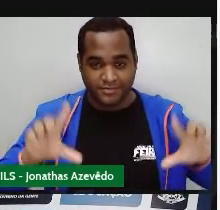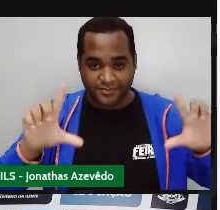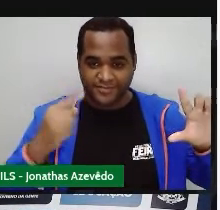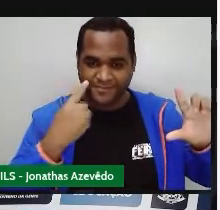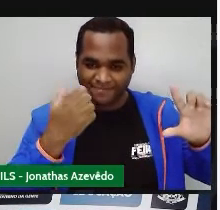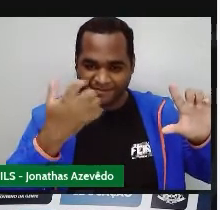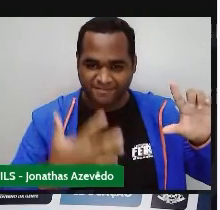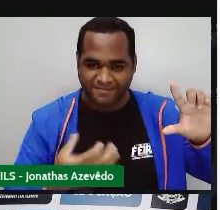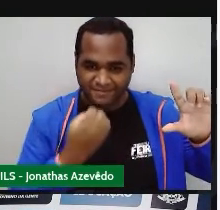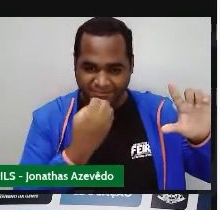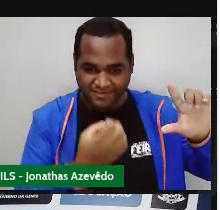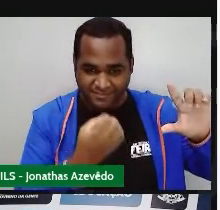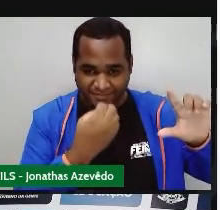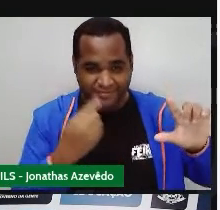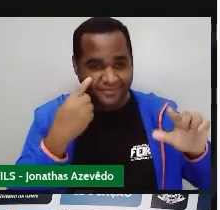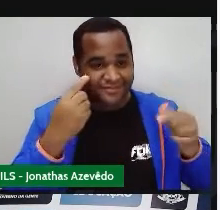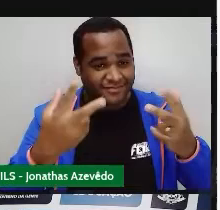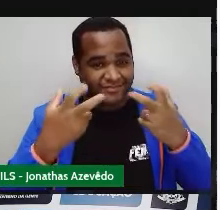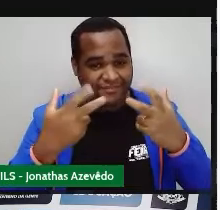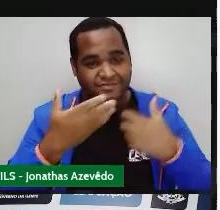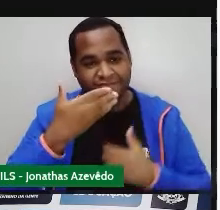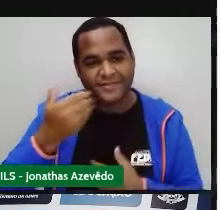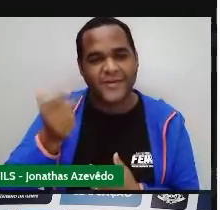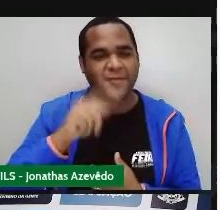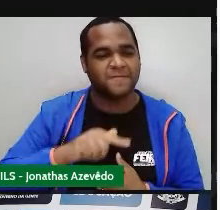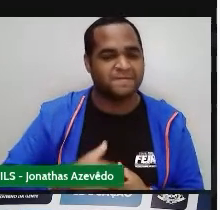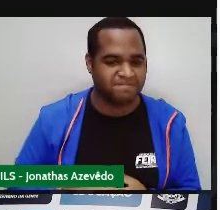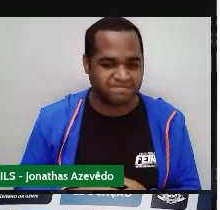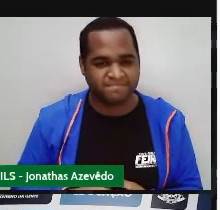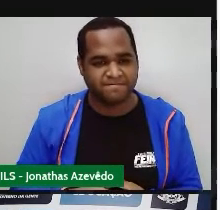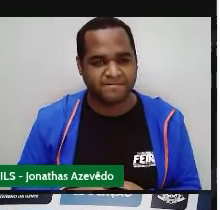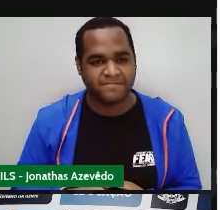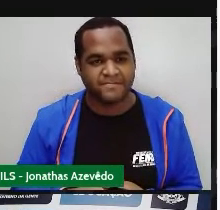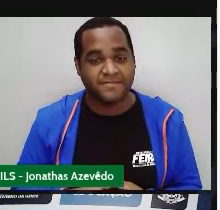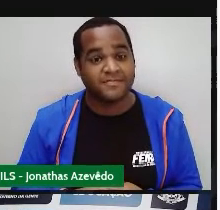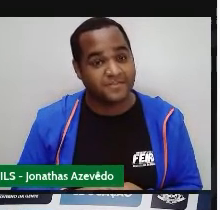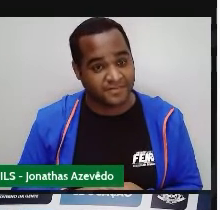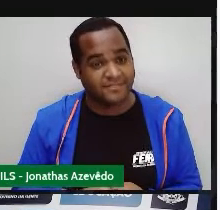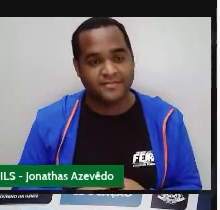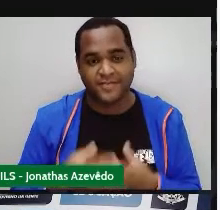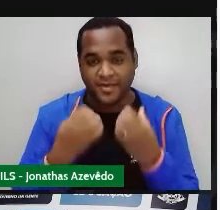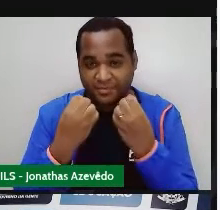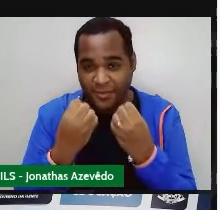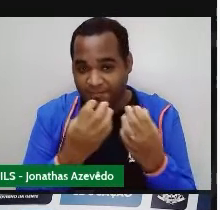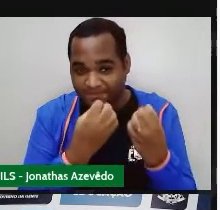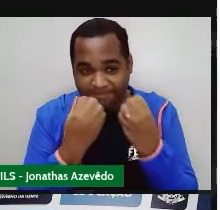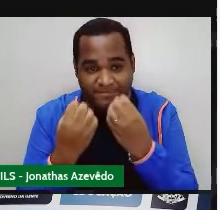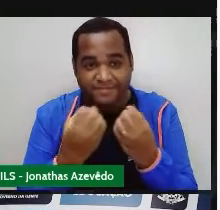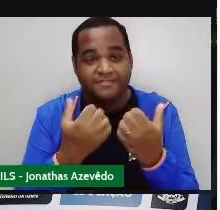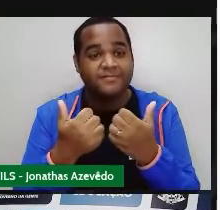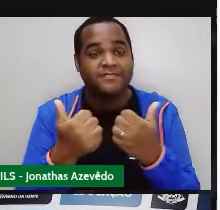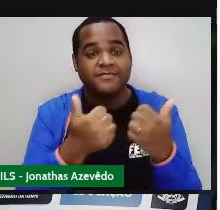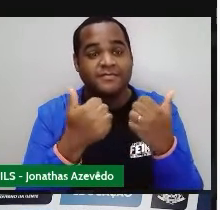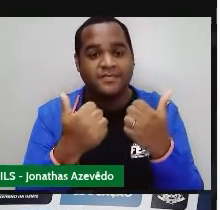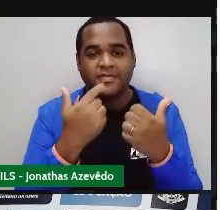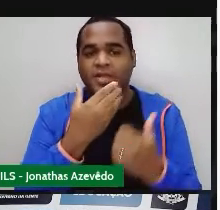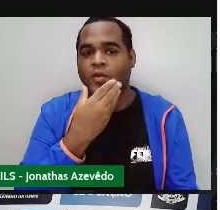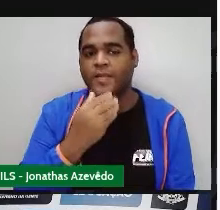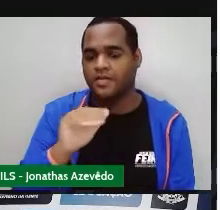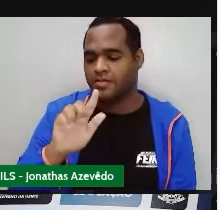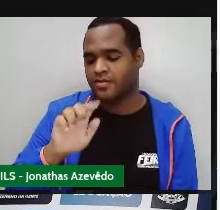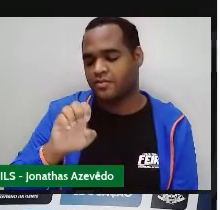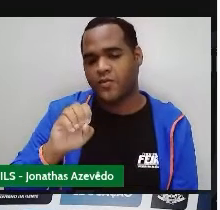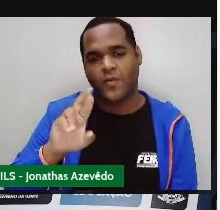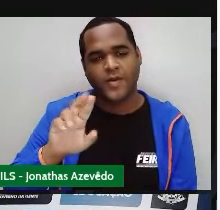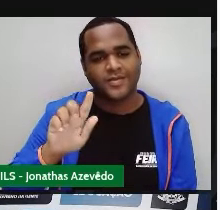ficou bacana para a gente conseguir enxergar melhor tá e é bom quem foi o George